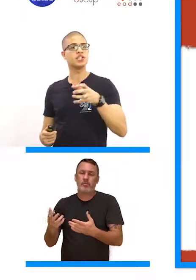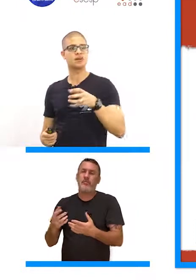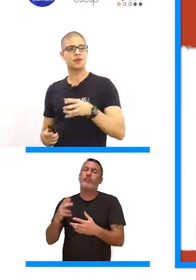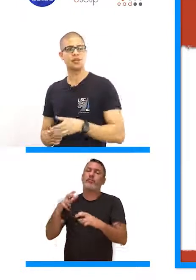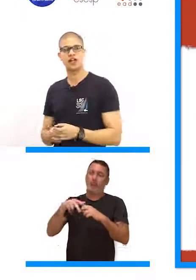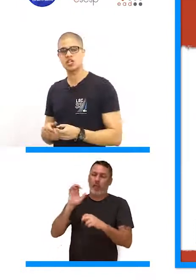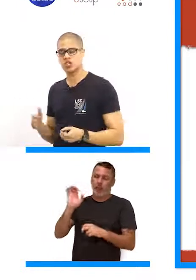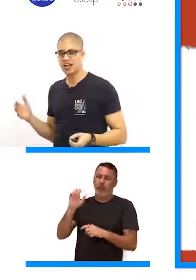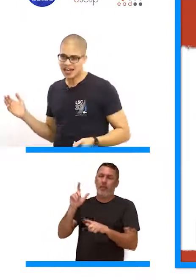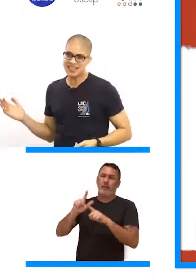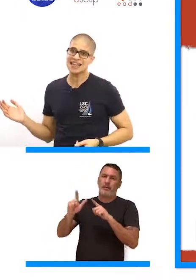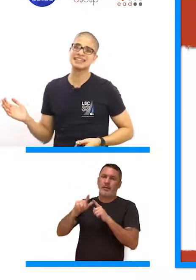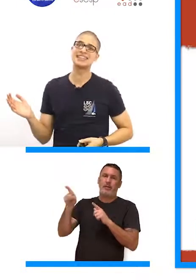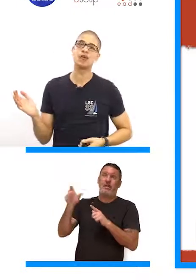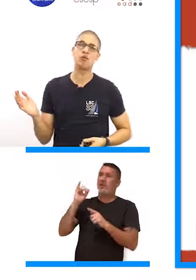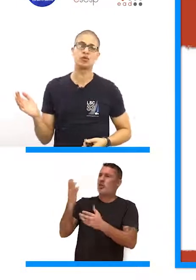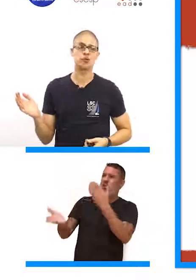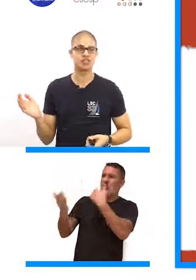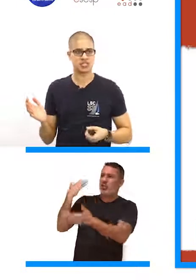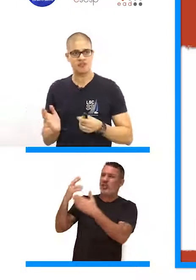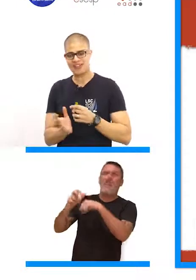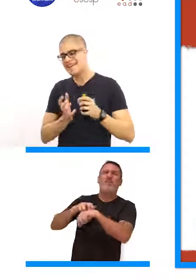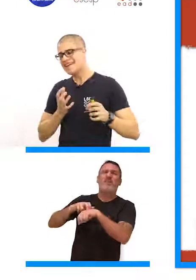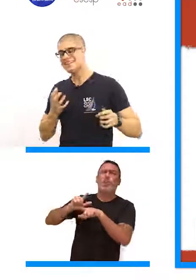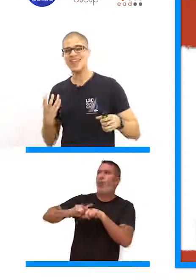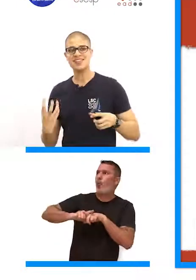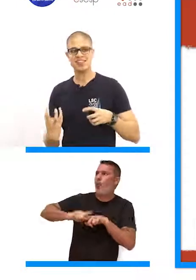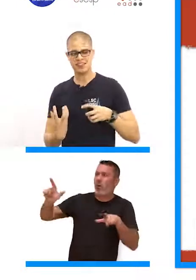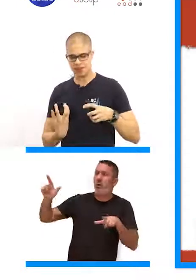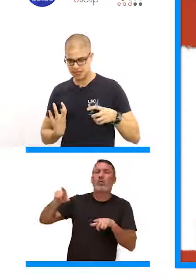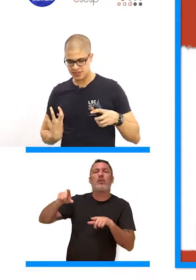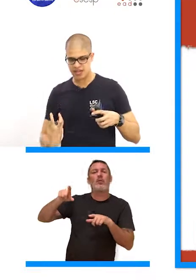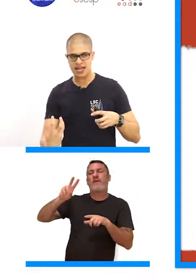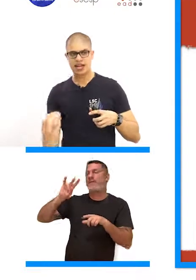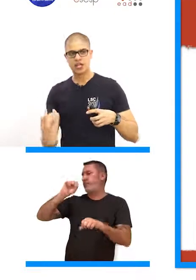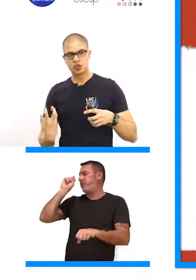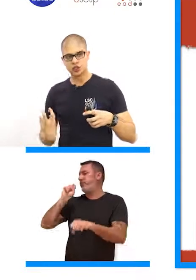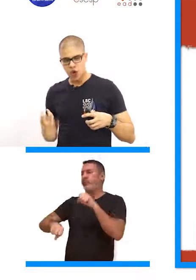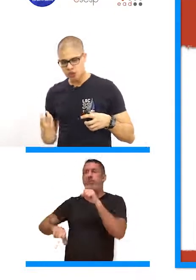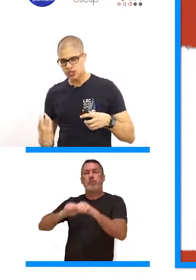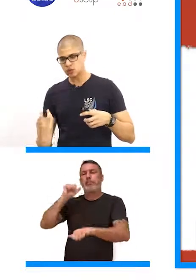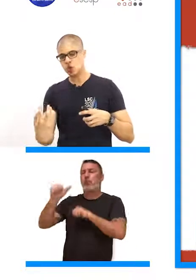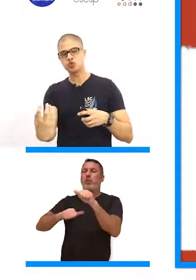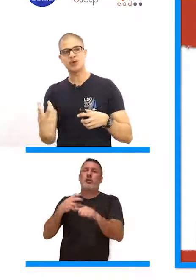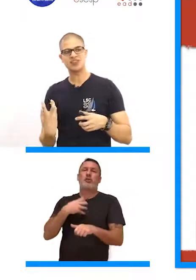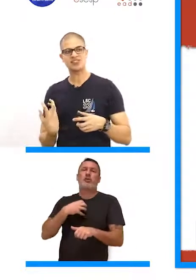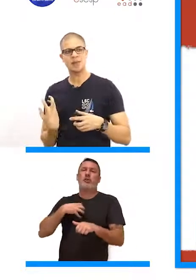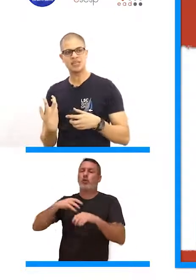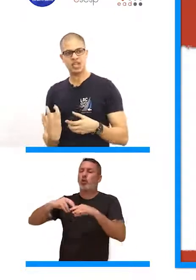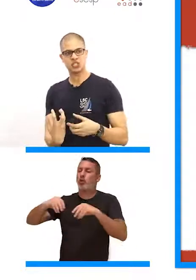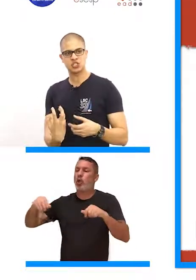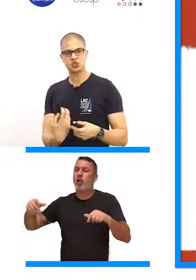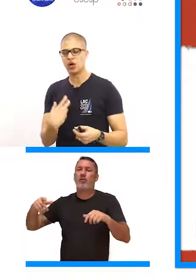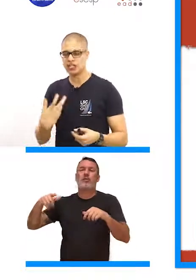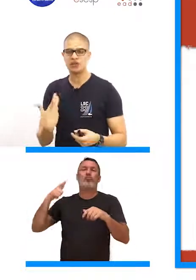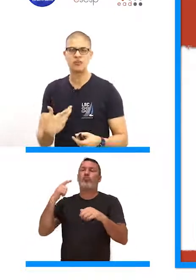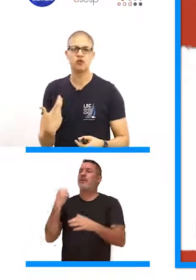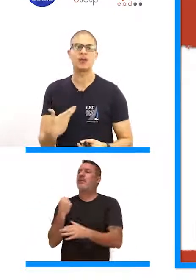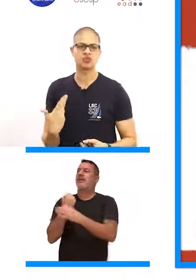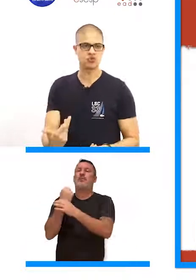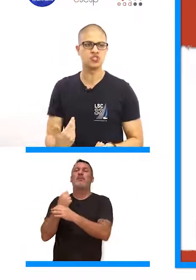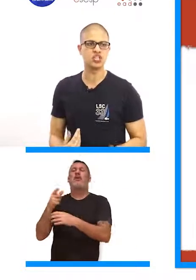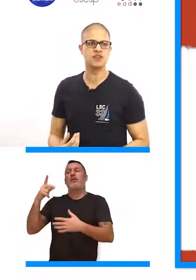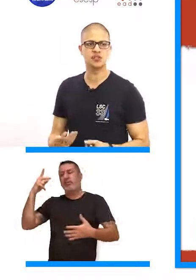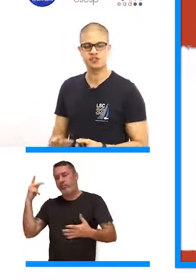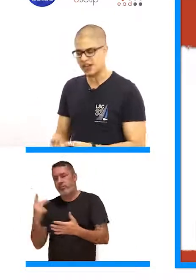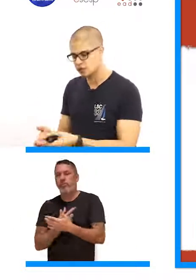Mas o desmatamento, a retirada da cobertura vegetal vai desestabilizar todo esse ambiente, tornando ele muito